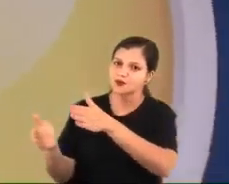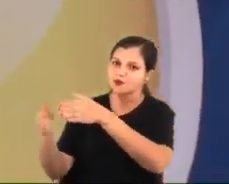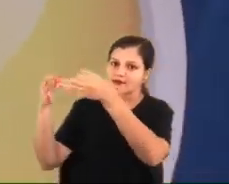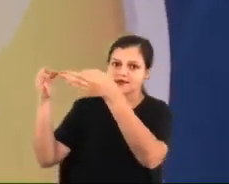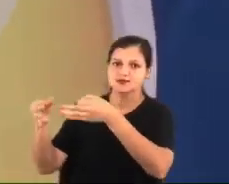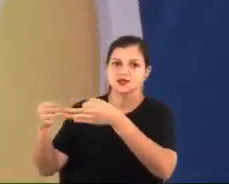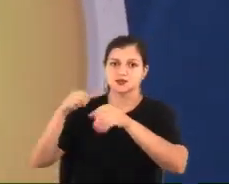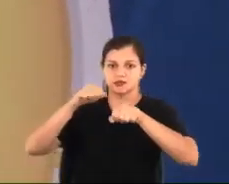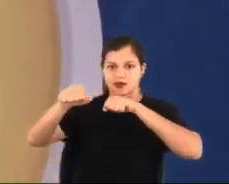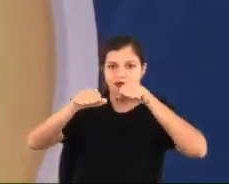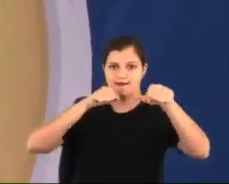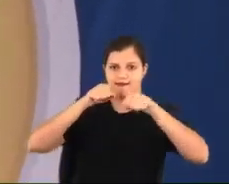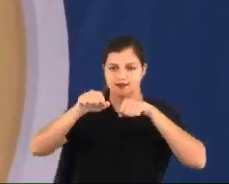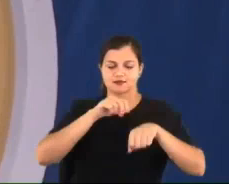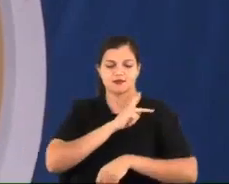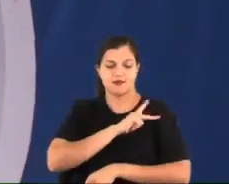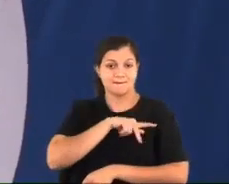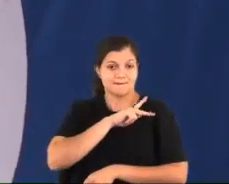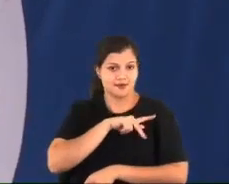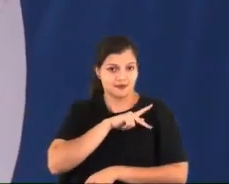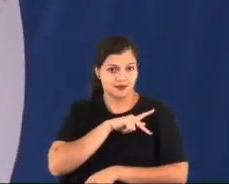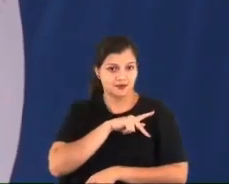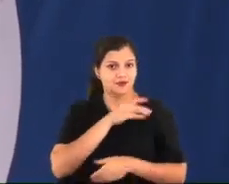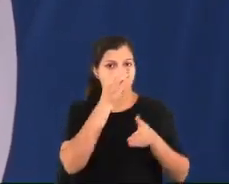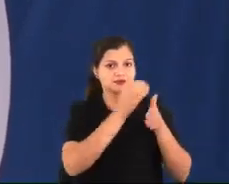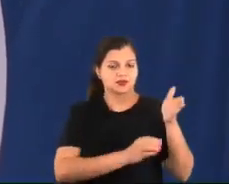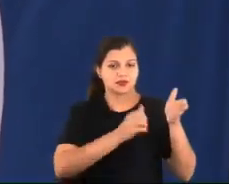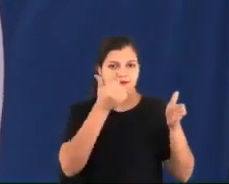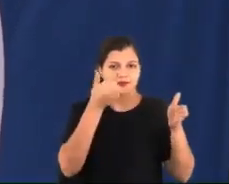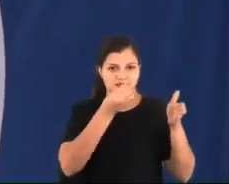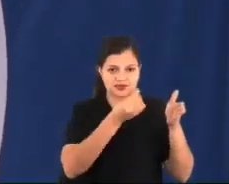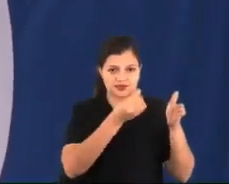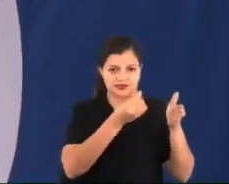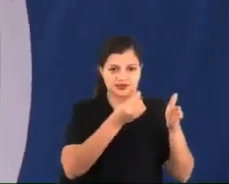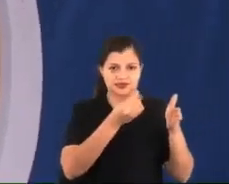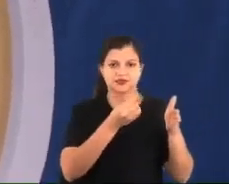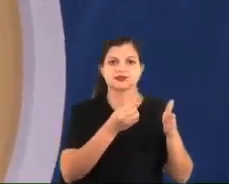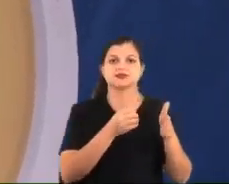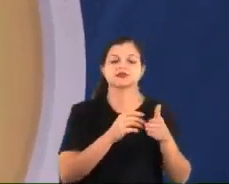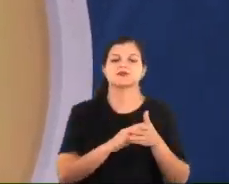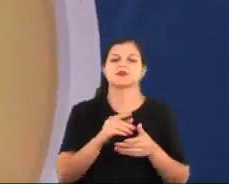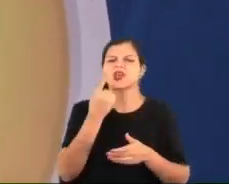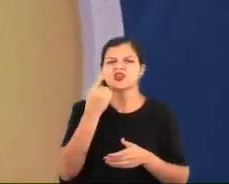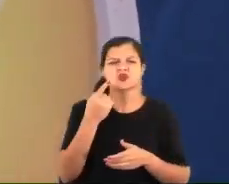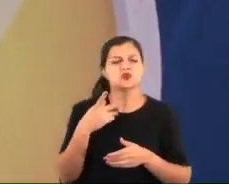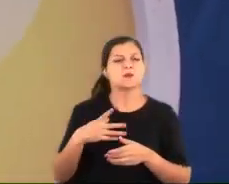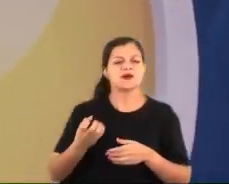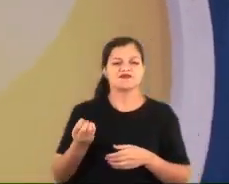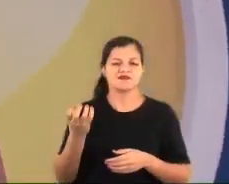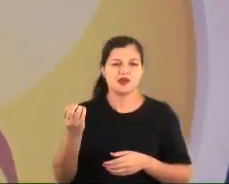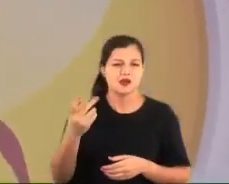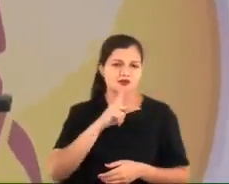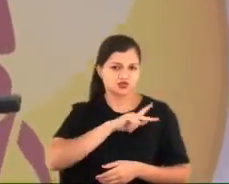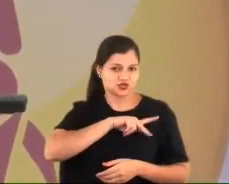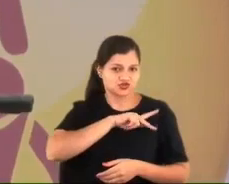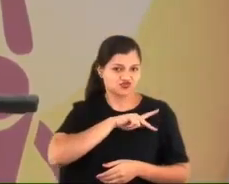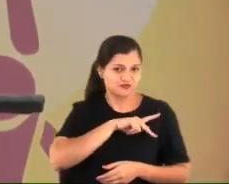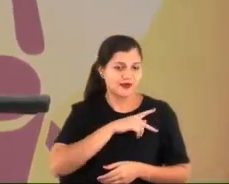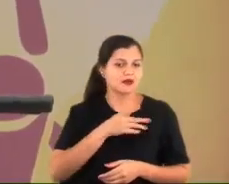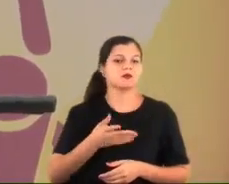o apóstolo Paulo, no capítulo 16, numa de suas viagens, ele tentou ir